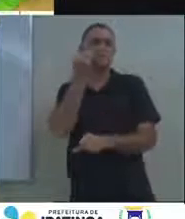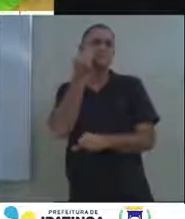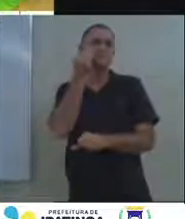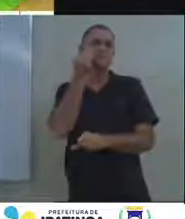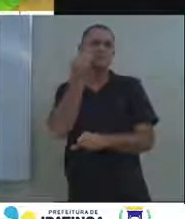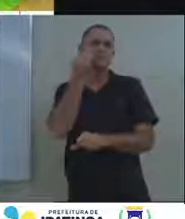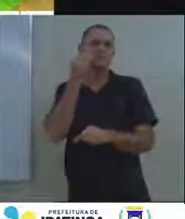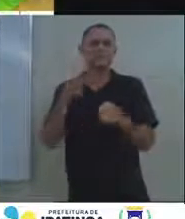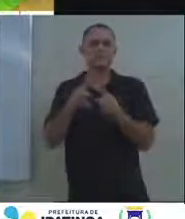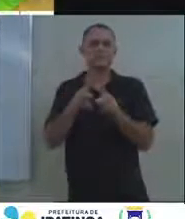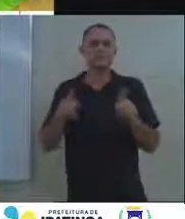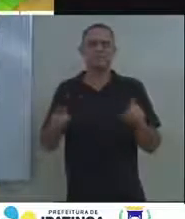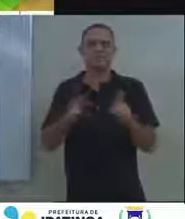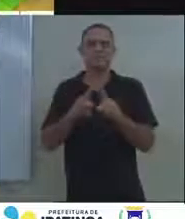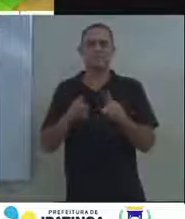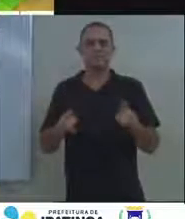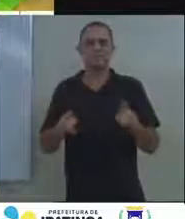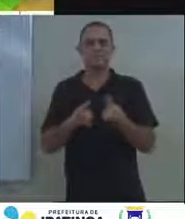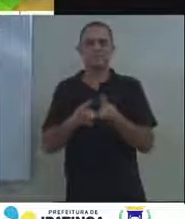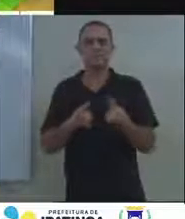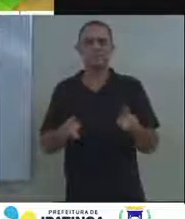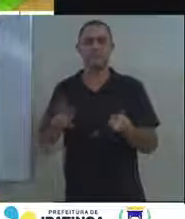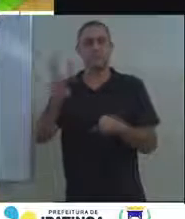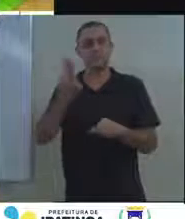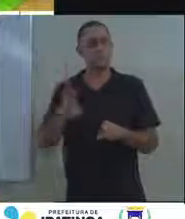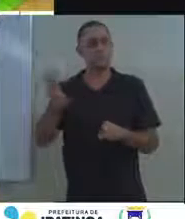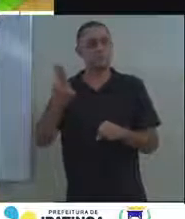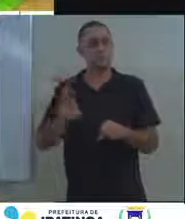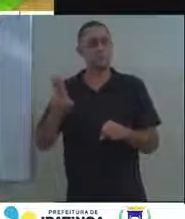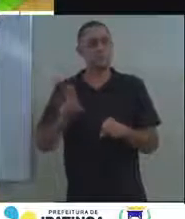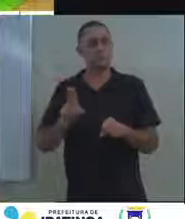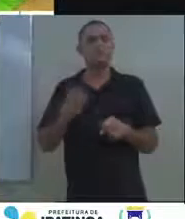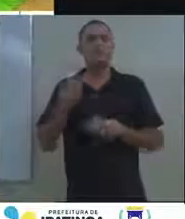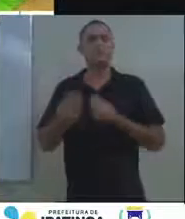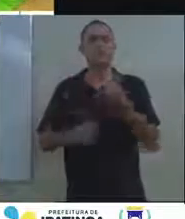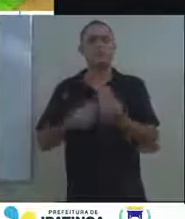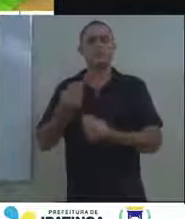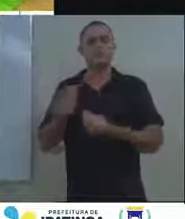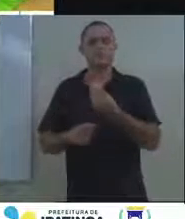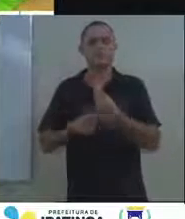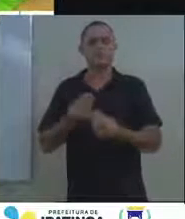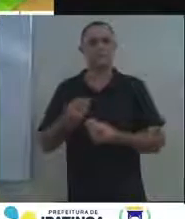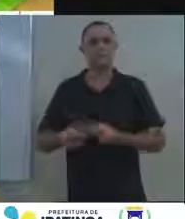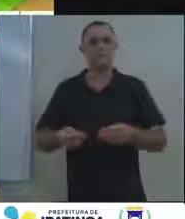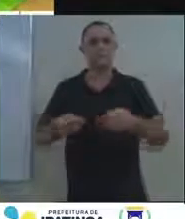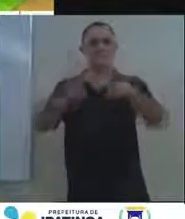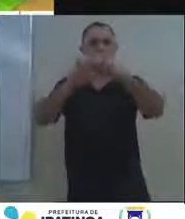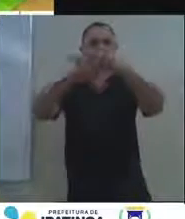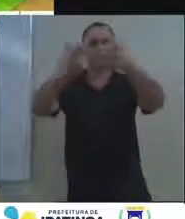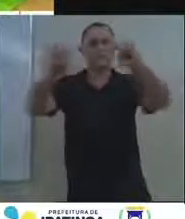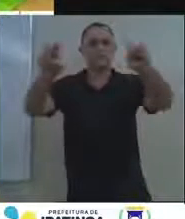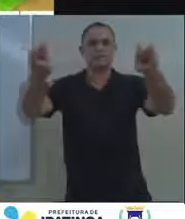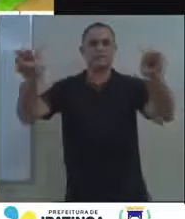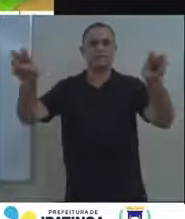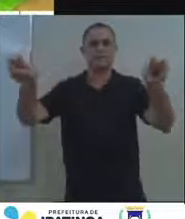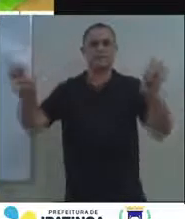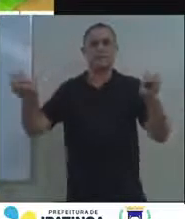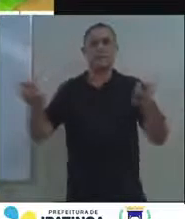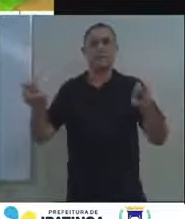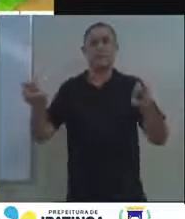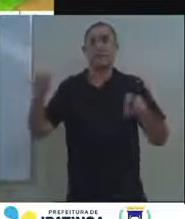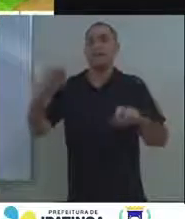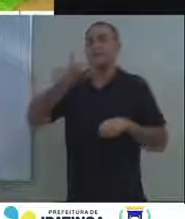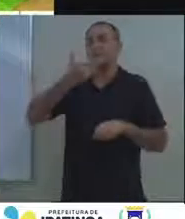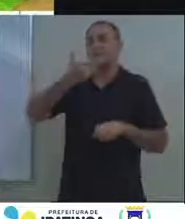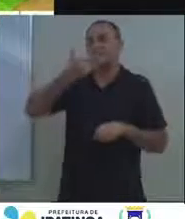dos professores que me relatam essa utilização dessa forma de sala de aula, ela tem sido muito benéfica. Todos relatam